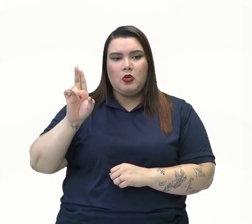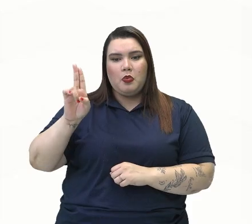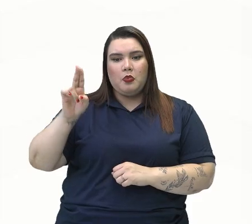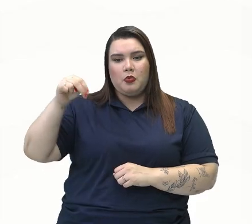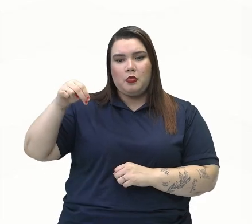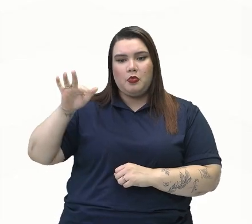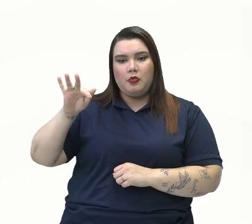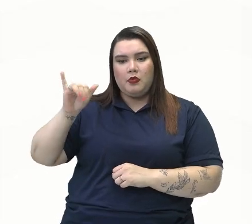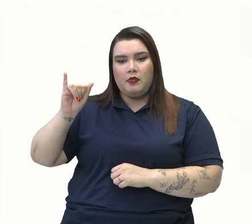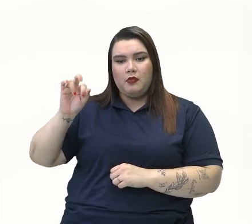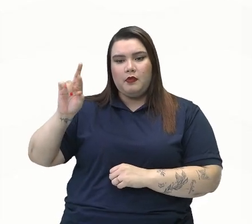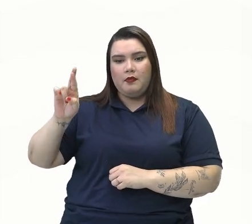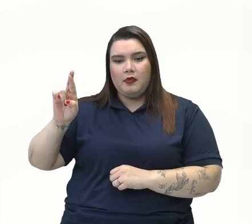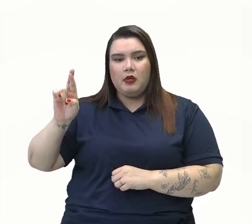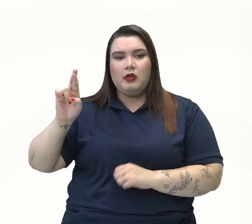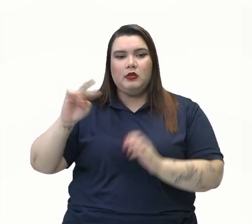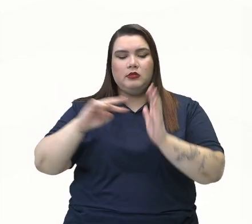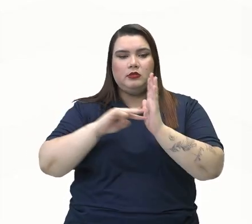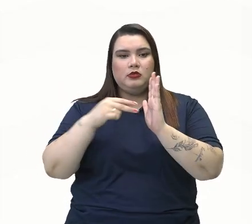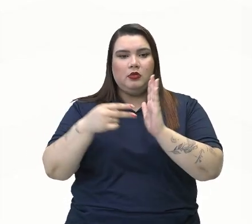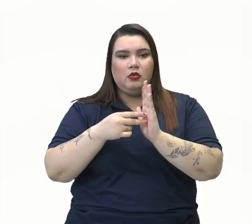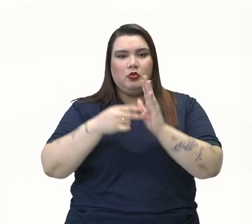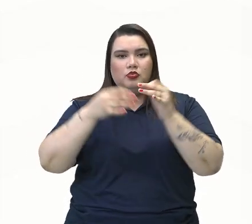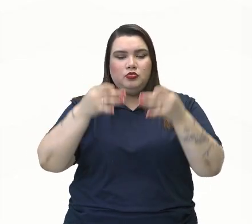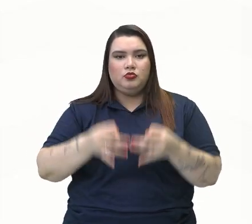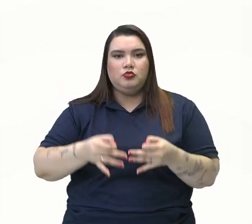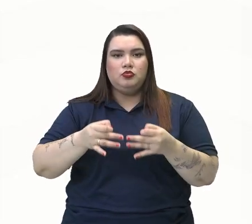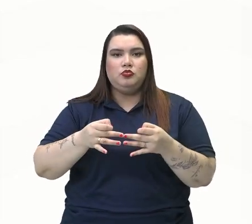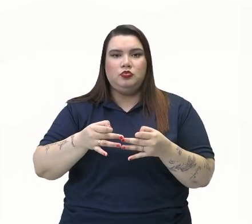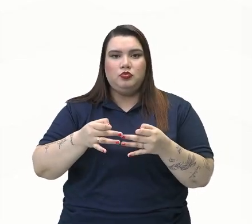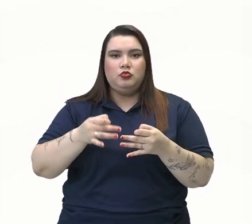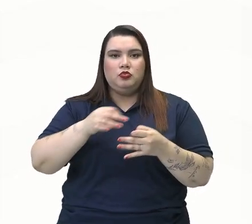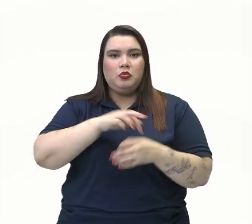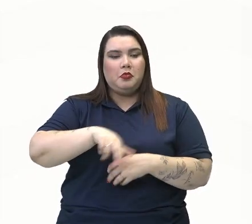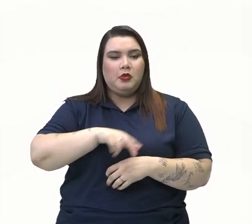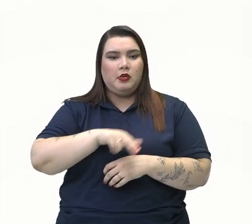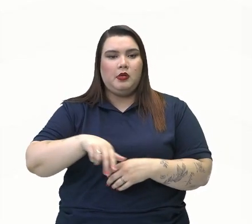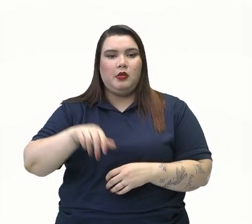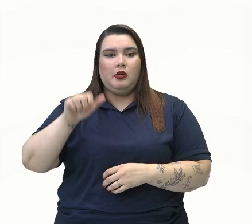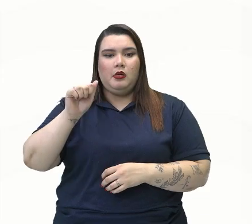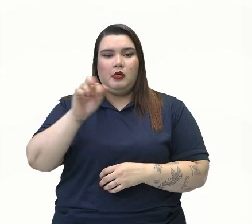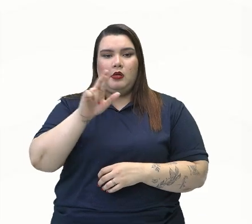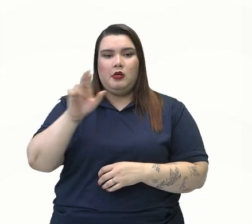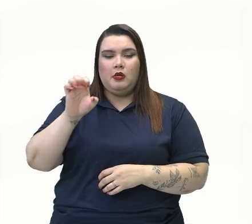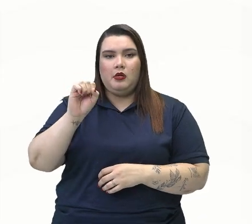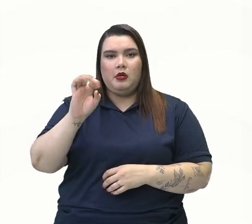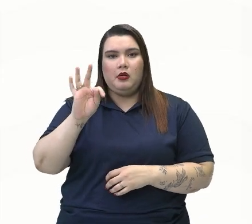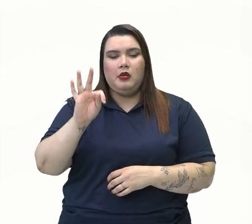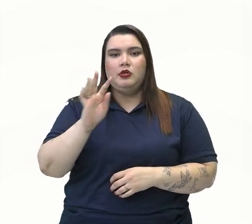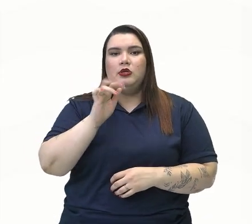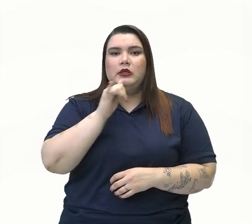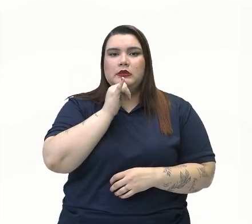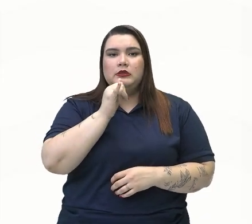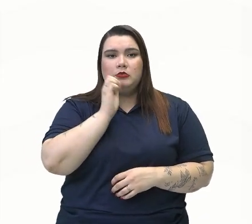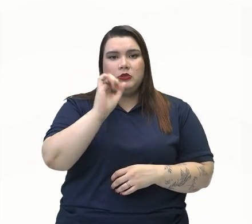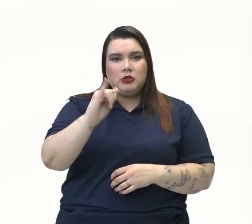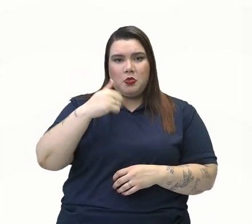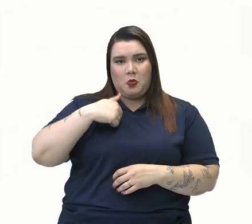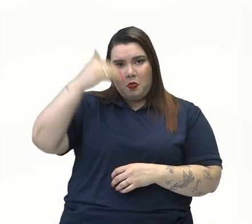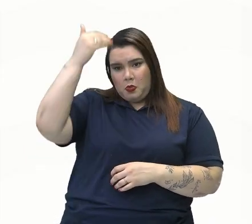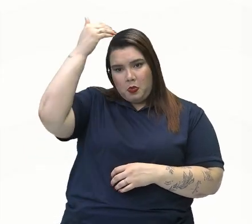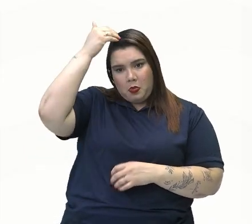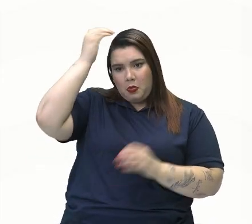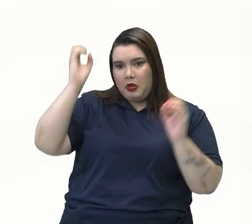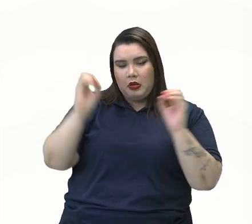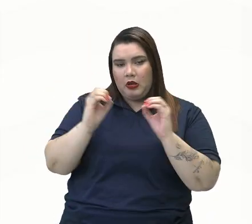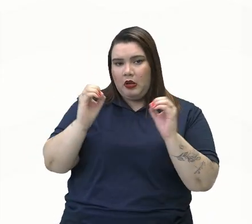dizer injusto, tá? Arrest quer dizer preso. Então, não devemos ser presos ou ficar preso injustamente.